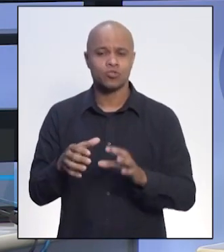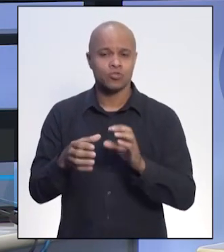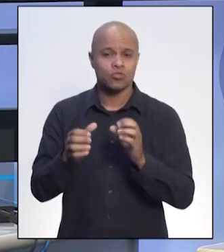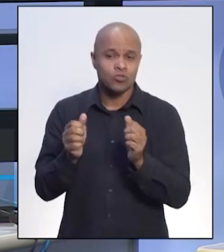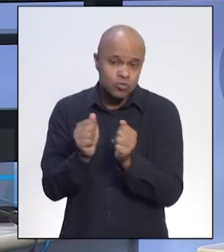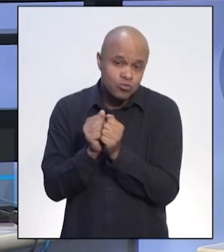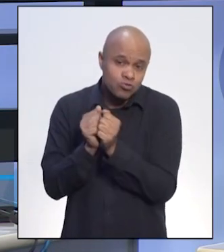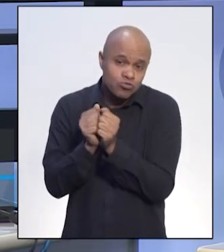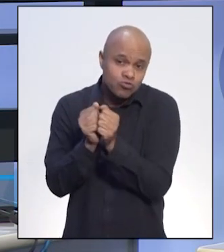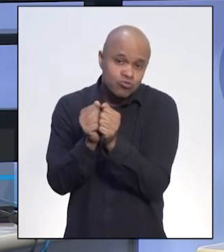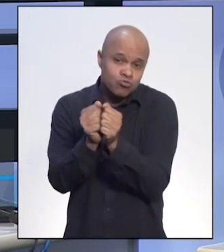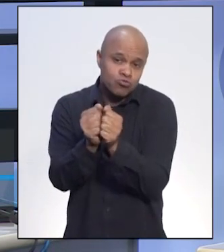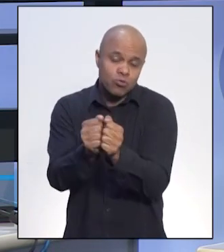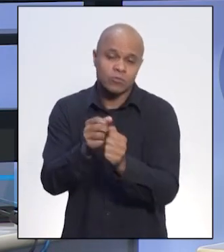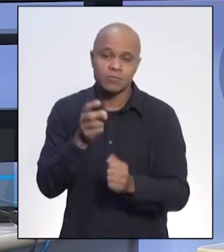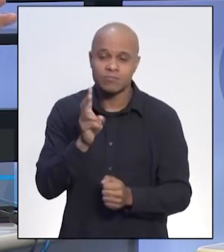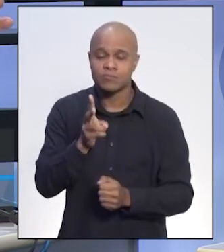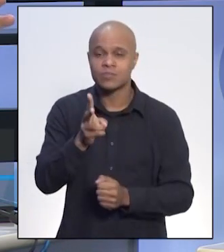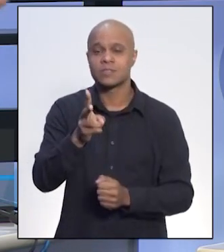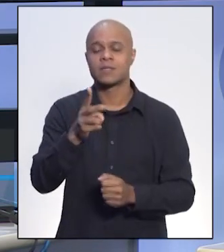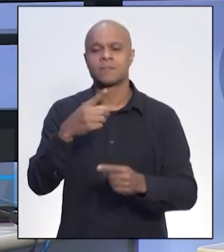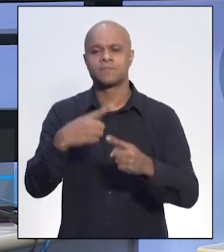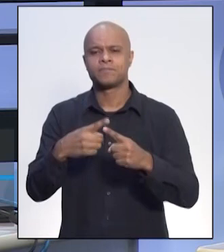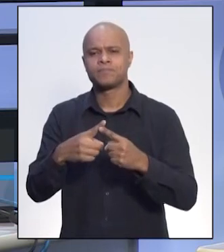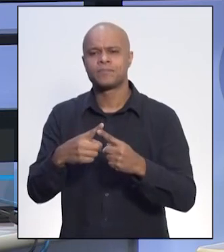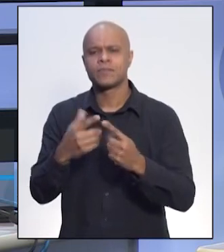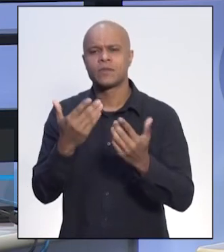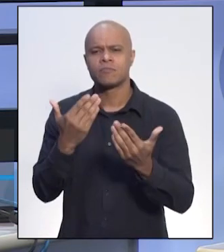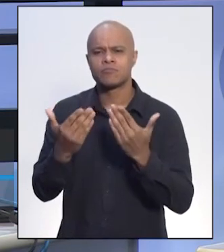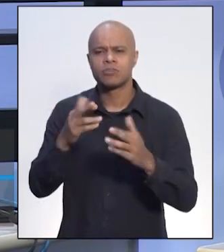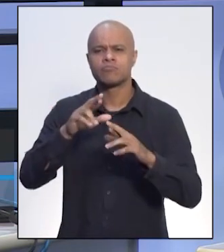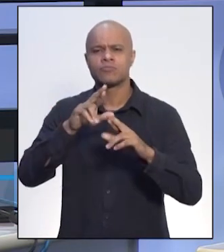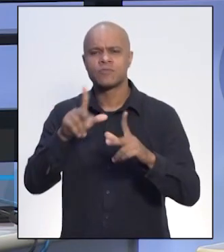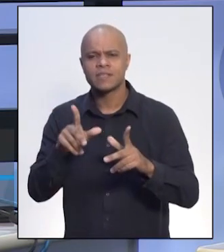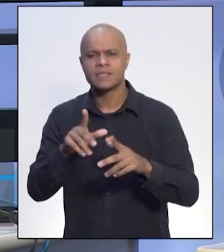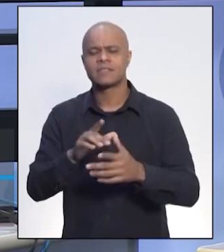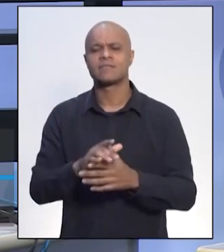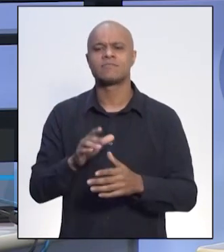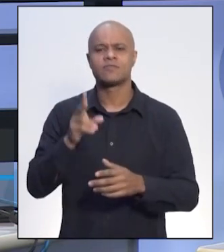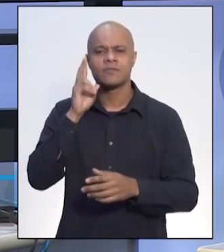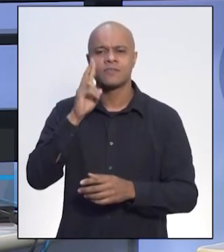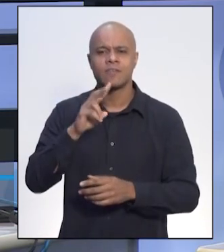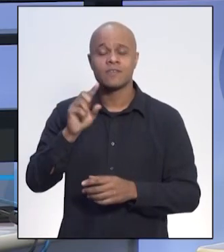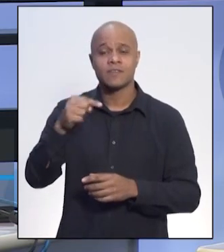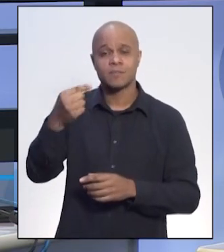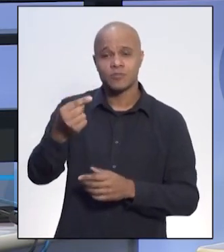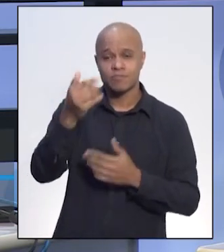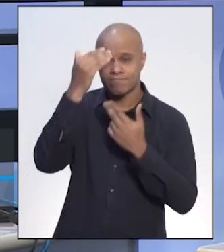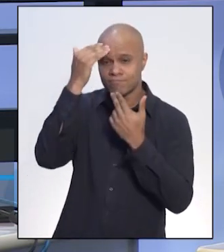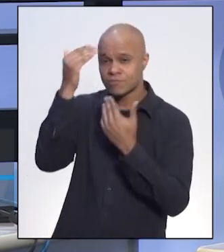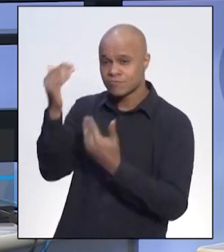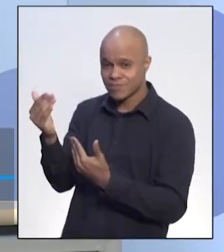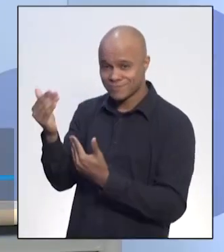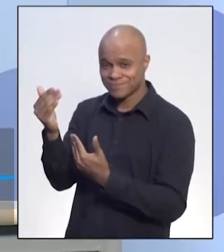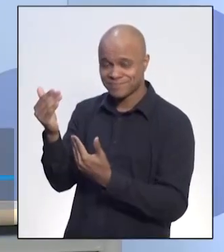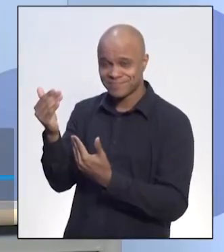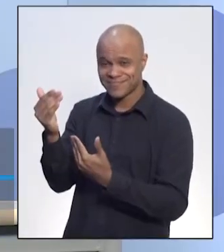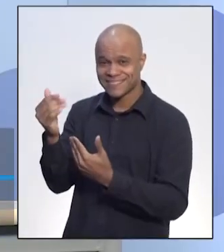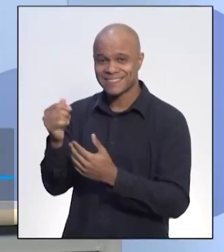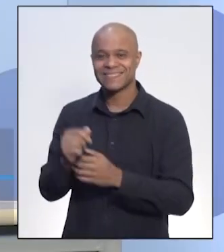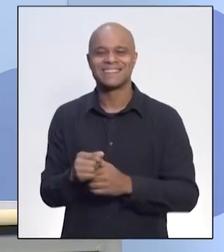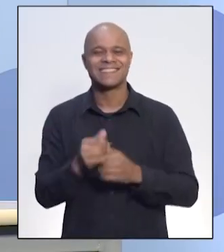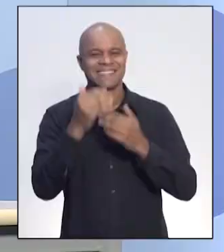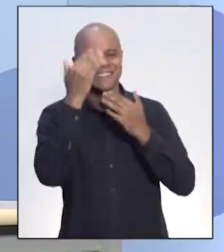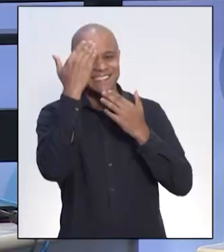juntas, né? Em termos das semelhanças, das diferenças, a gente vai retomar ainda, tá ok? Eu queria agradecer muito a professora Daniela por participando de